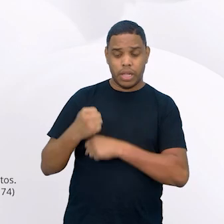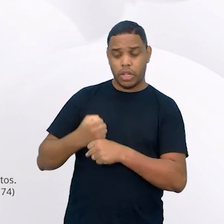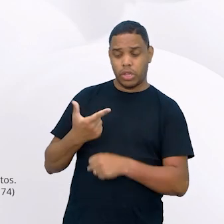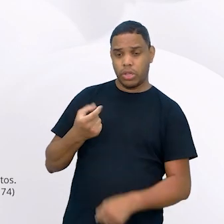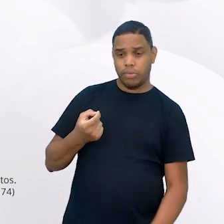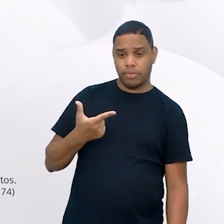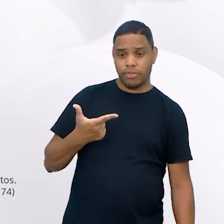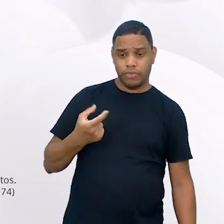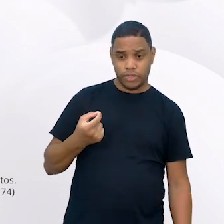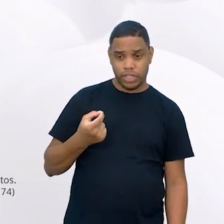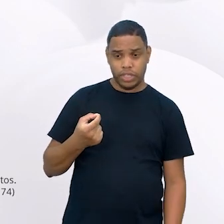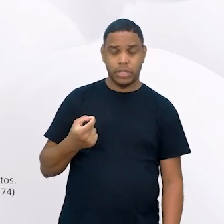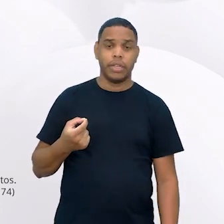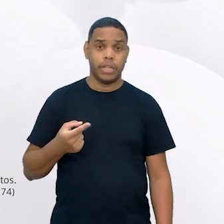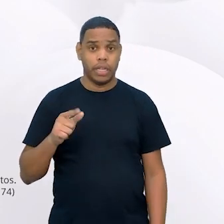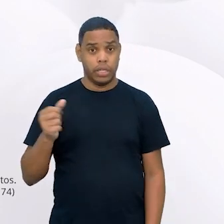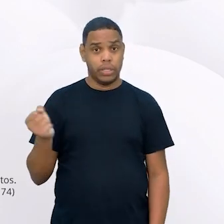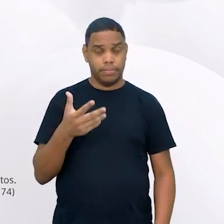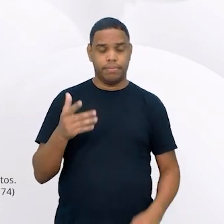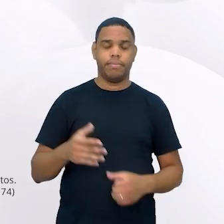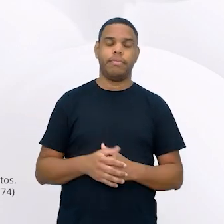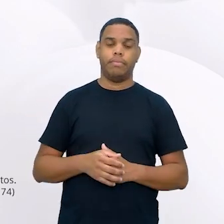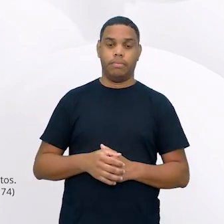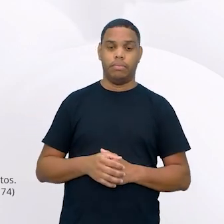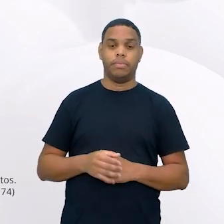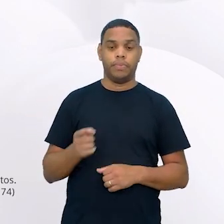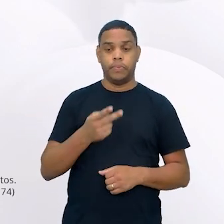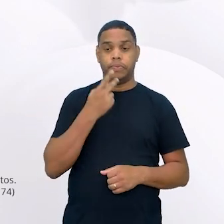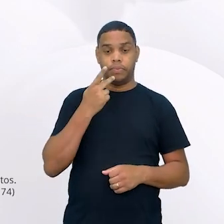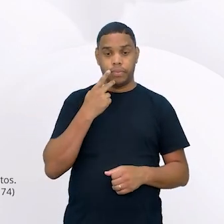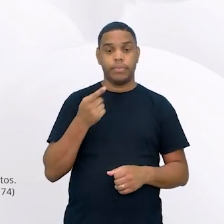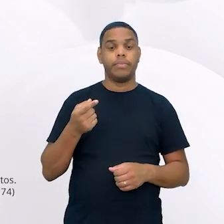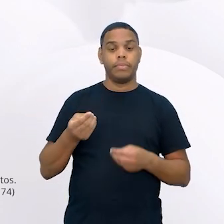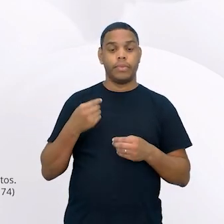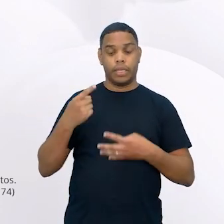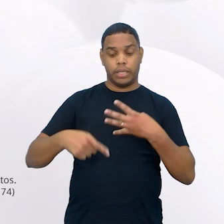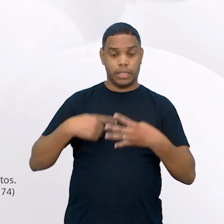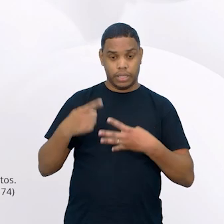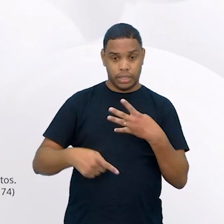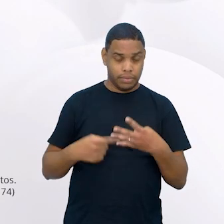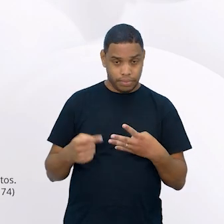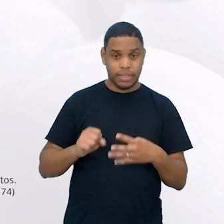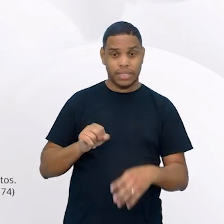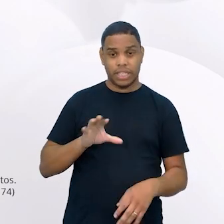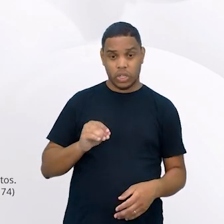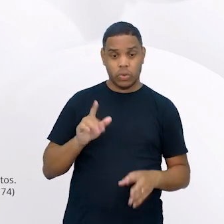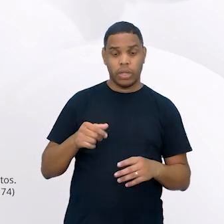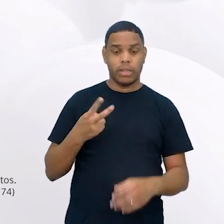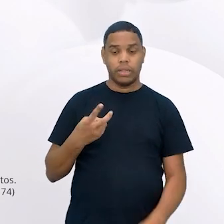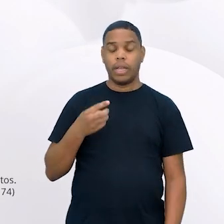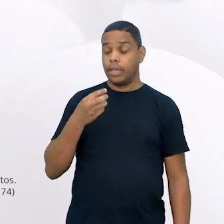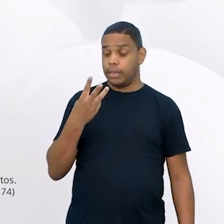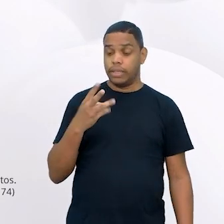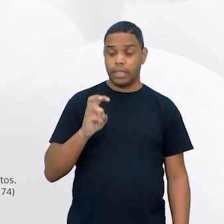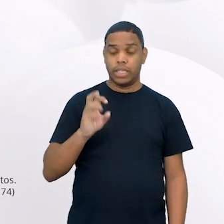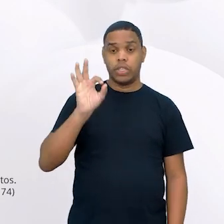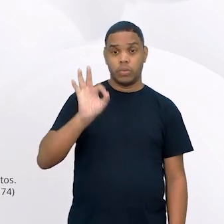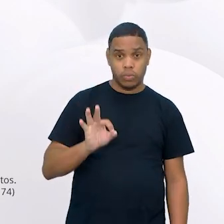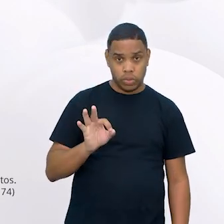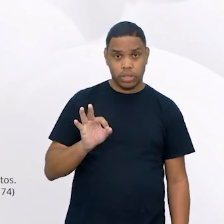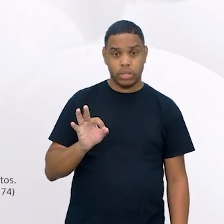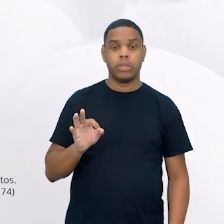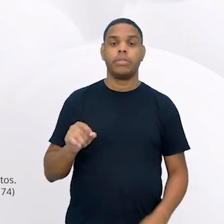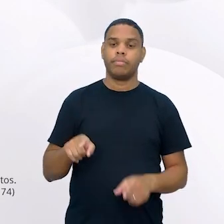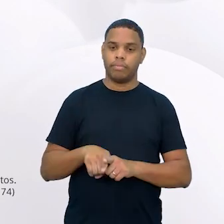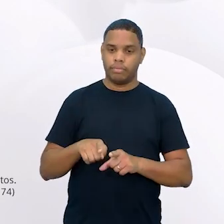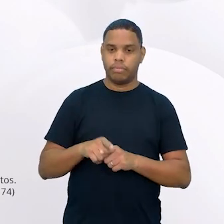2020, né, um número um pouco mais atualizado, e ele dizia que os resíduos recicláveis secos somam 35% do lixo,